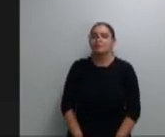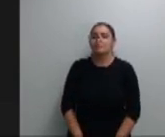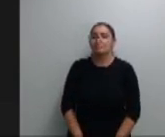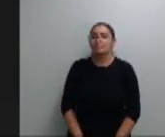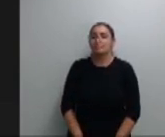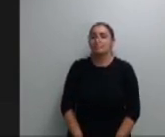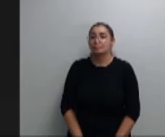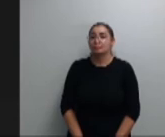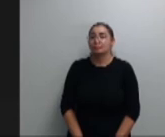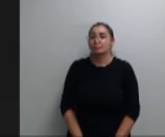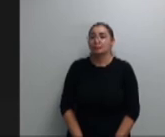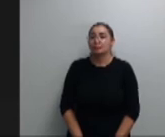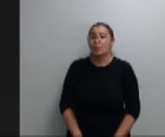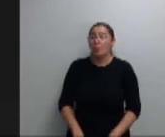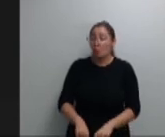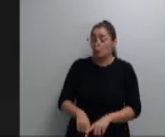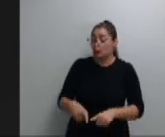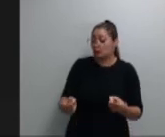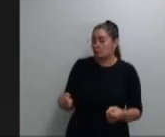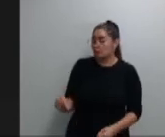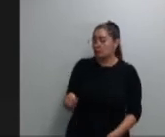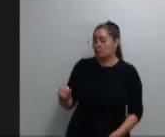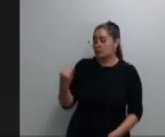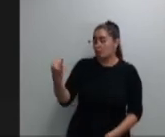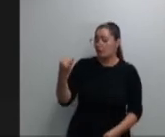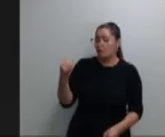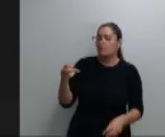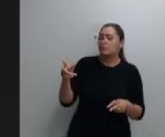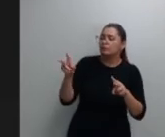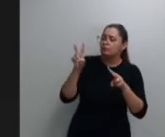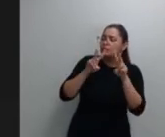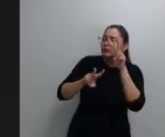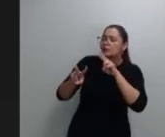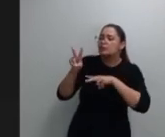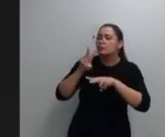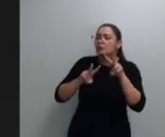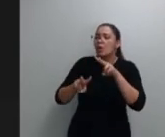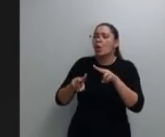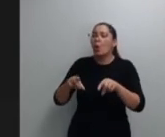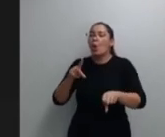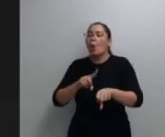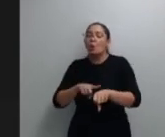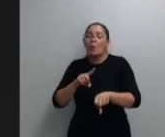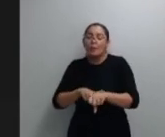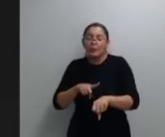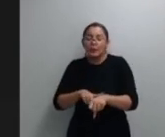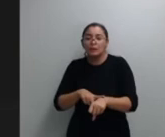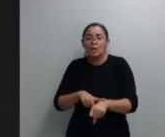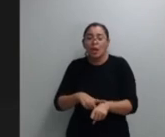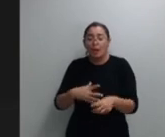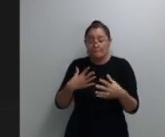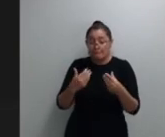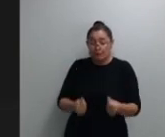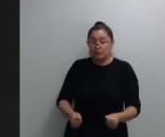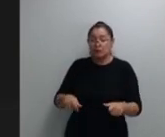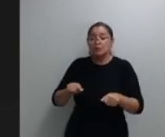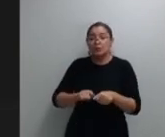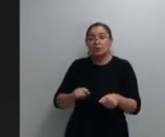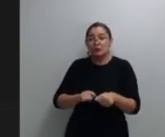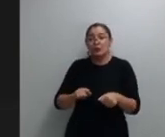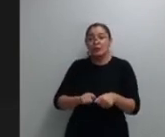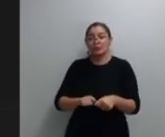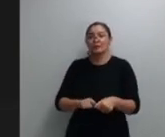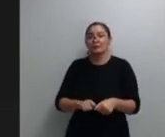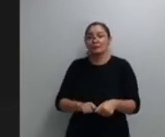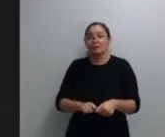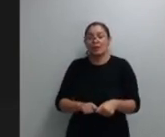o mais importante a ser observado na análise antitrust é o momento em que a operação passa a afetar as relações de concorrência entre